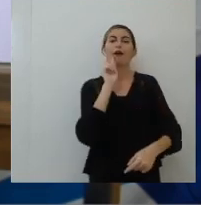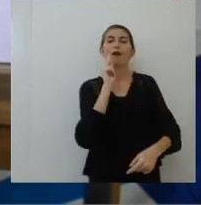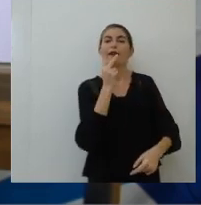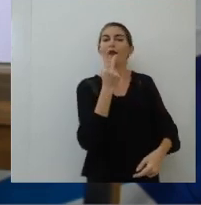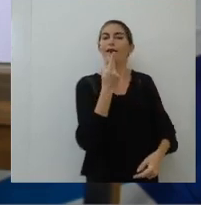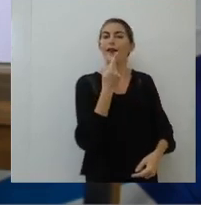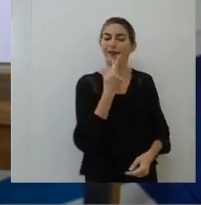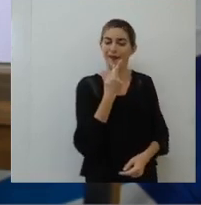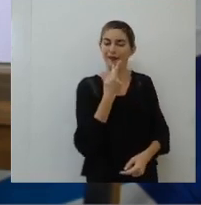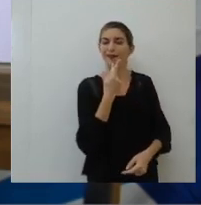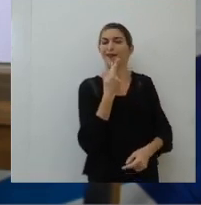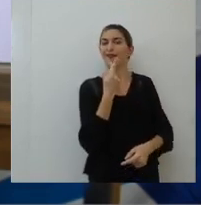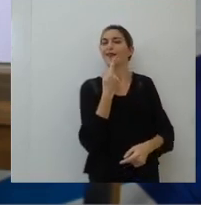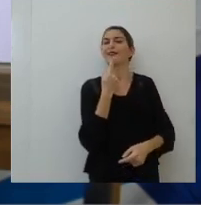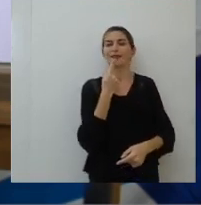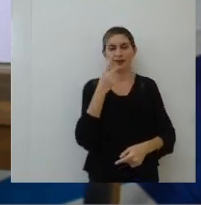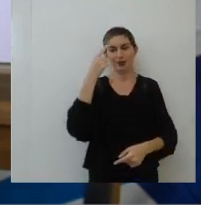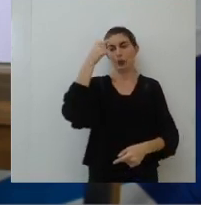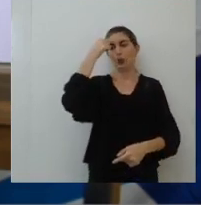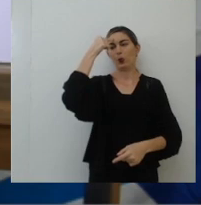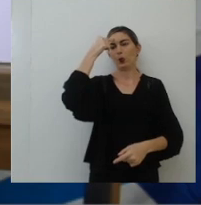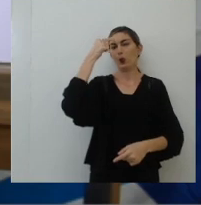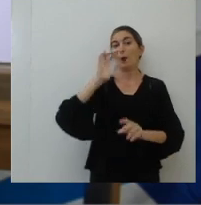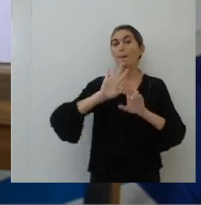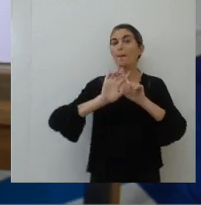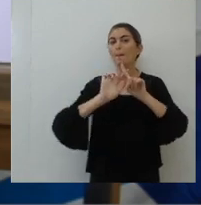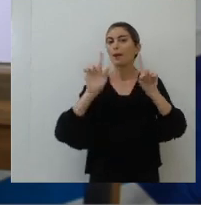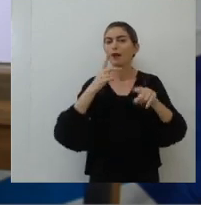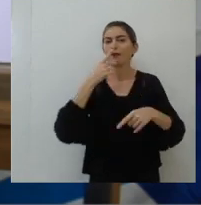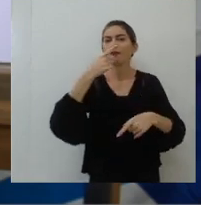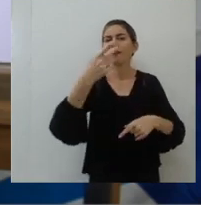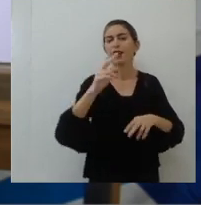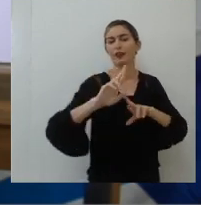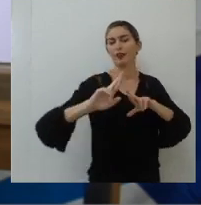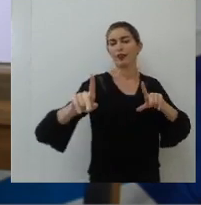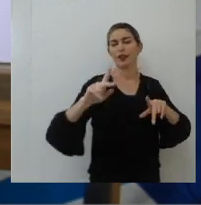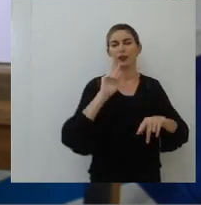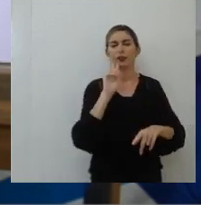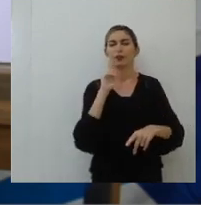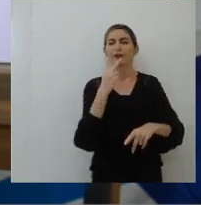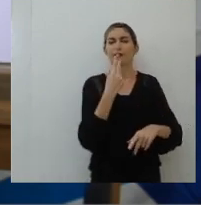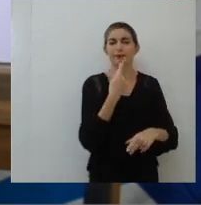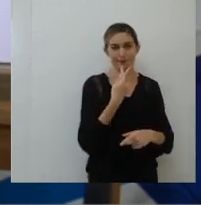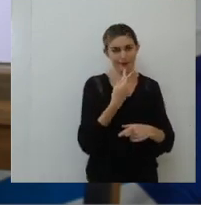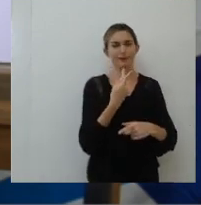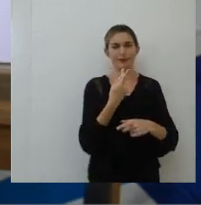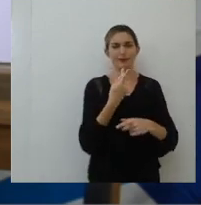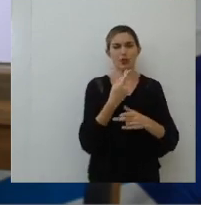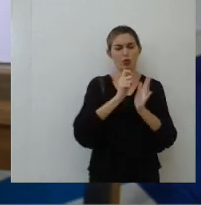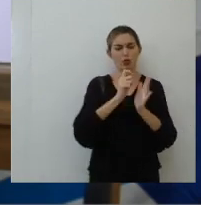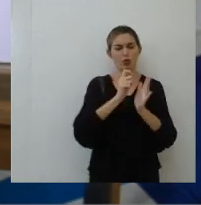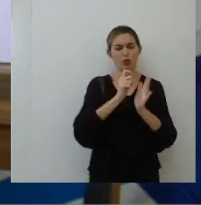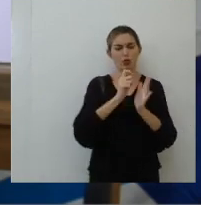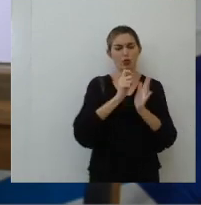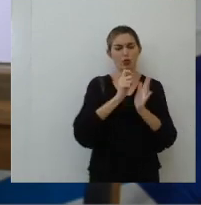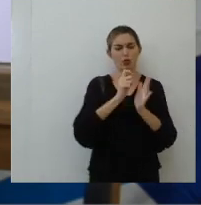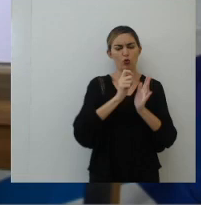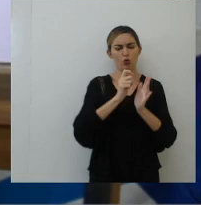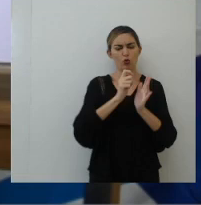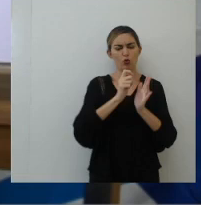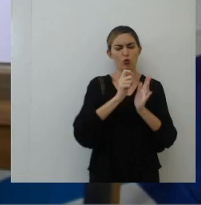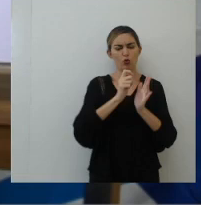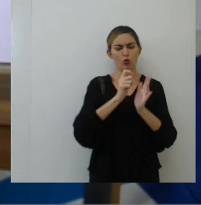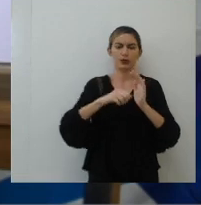dela. Né? Na hora de discussão, a gente usa muito da ironia, né? Um grande escritor é considerado o pai da ironia no romance brasileiro, é Machado de